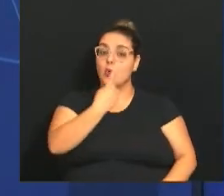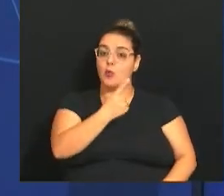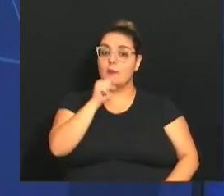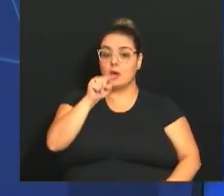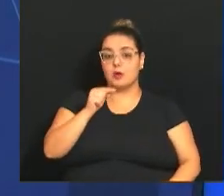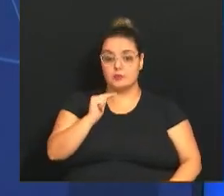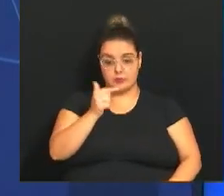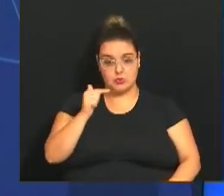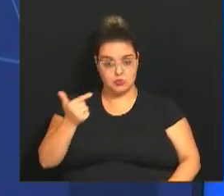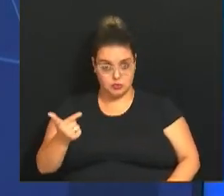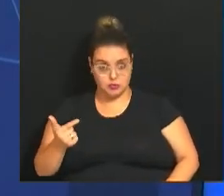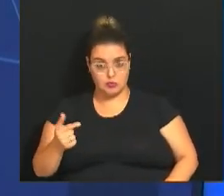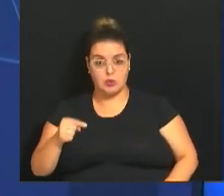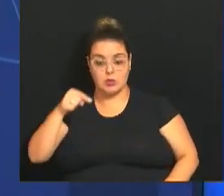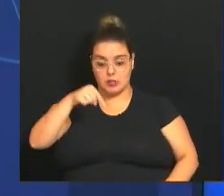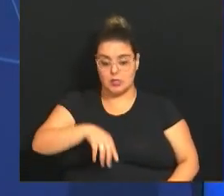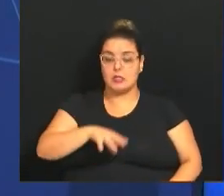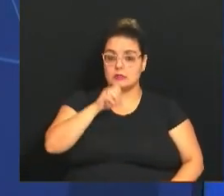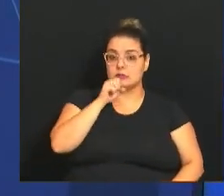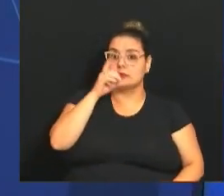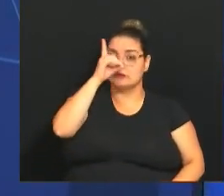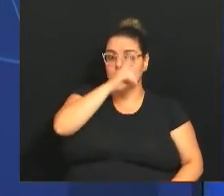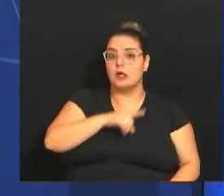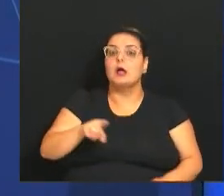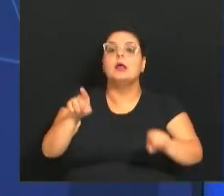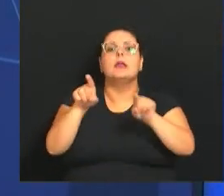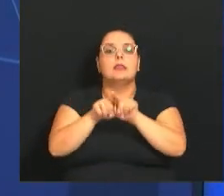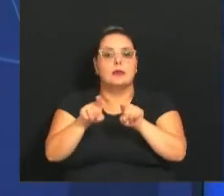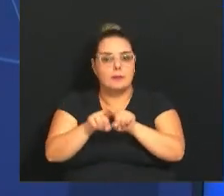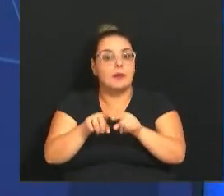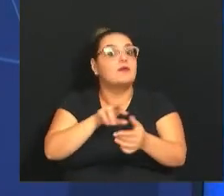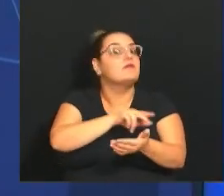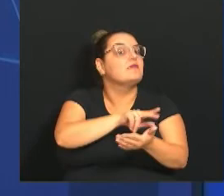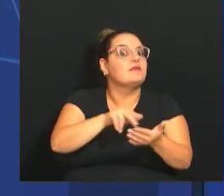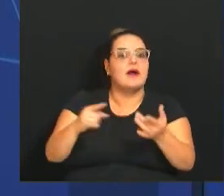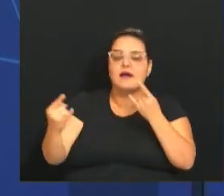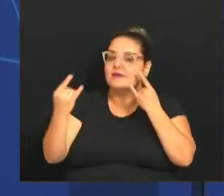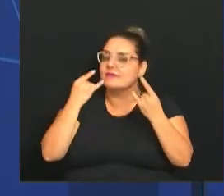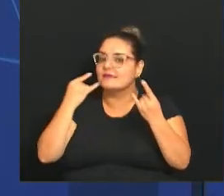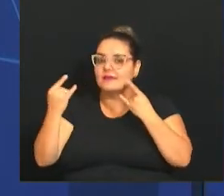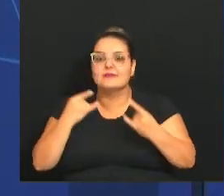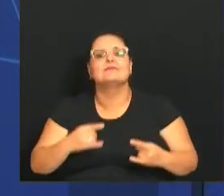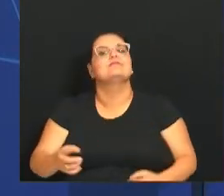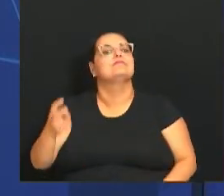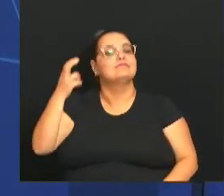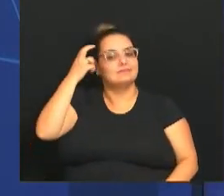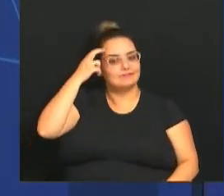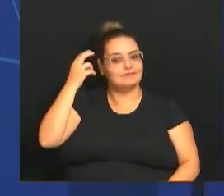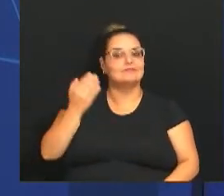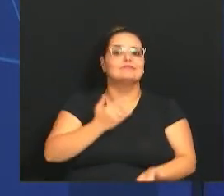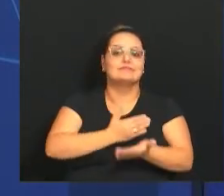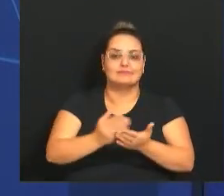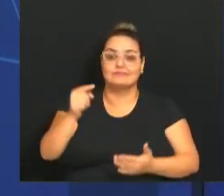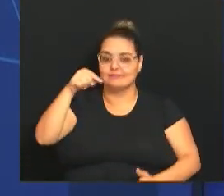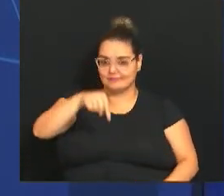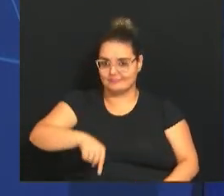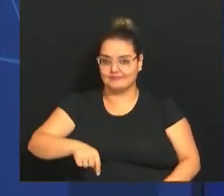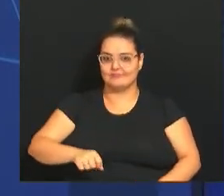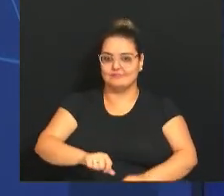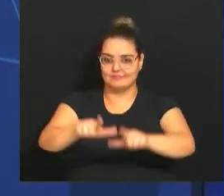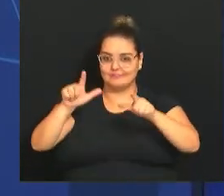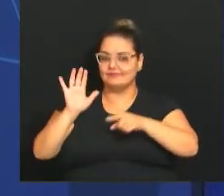1h22 e neste fim de semana também tem muitas atrações culturais e a gente começa com as estreias no